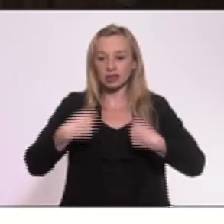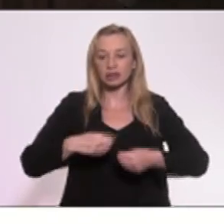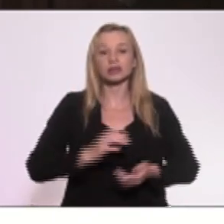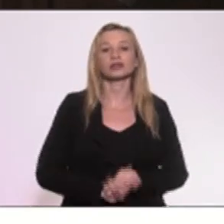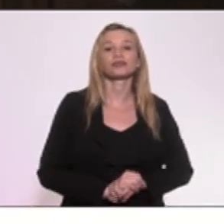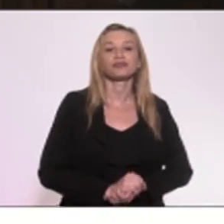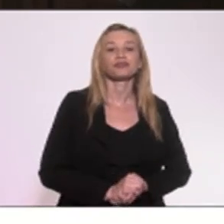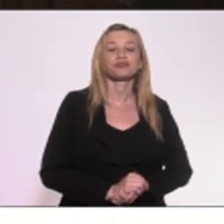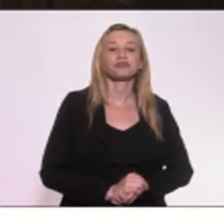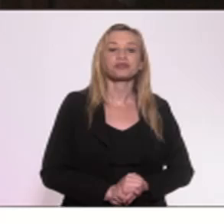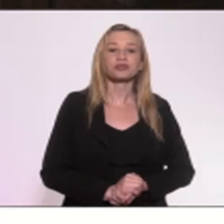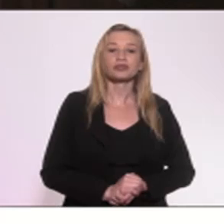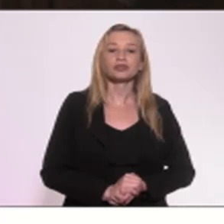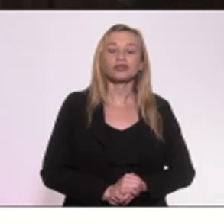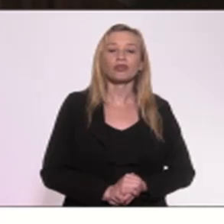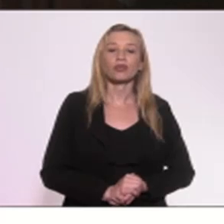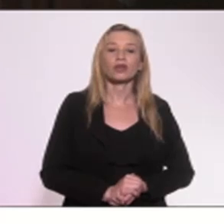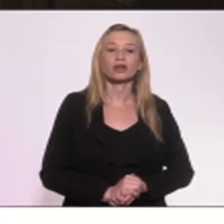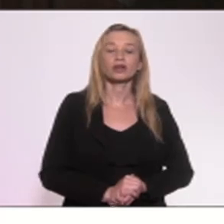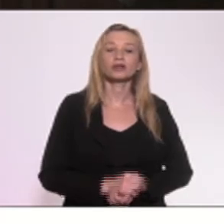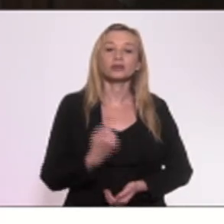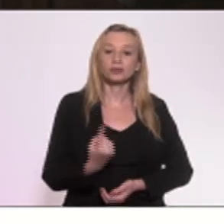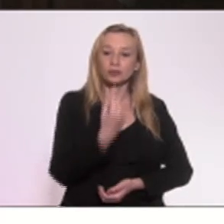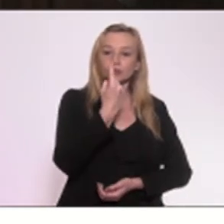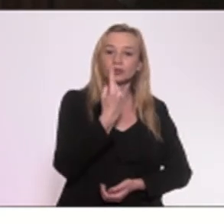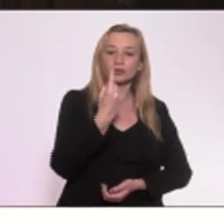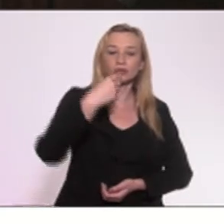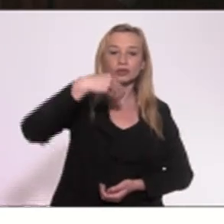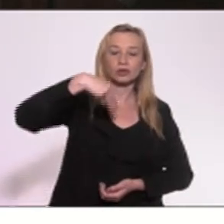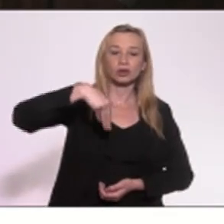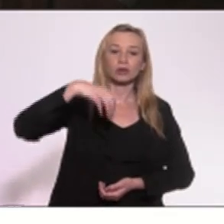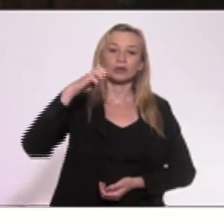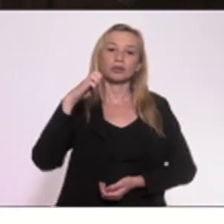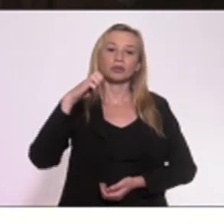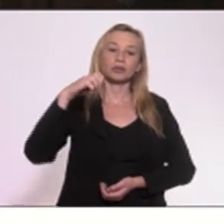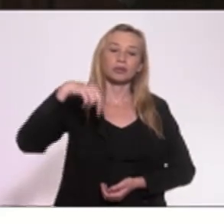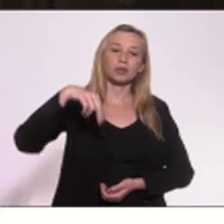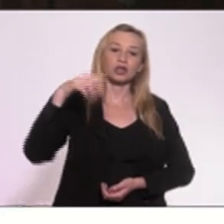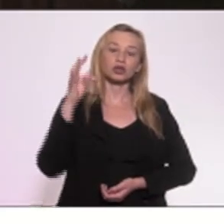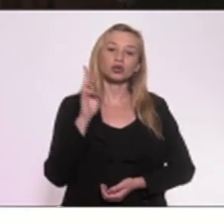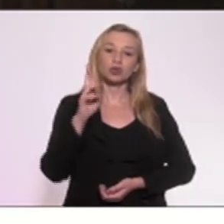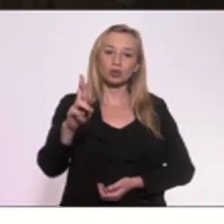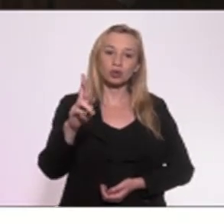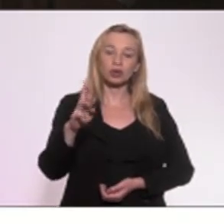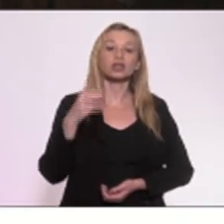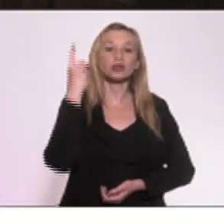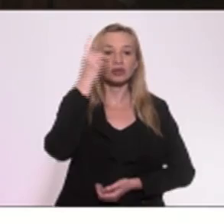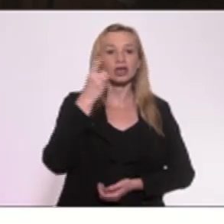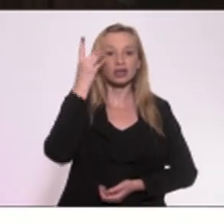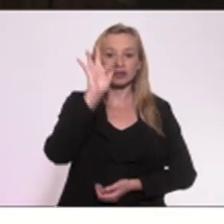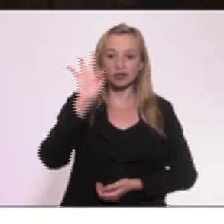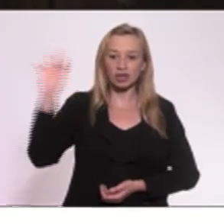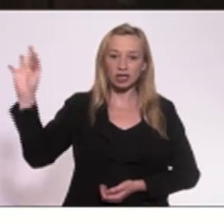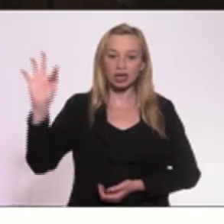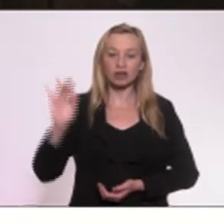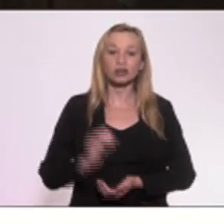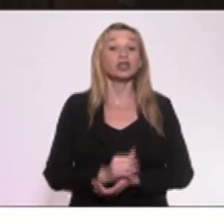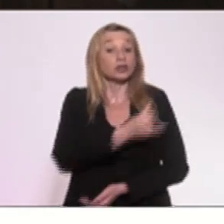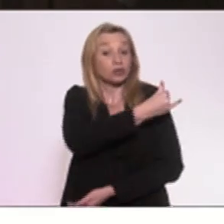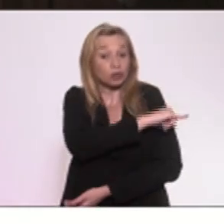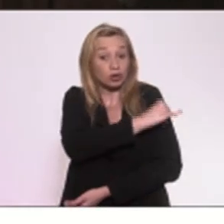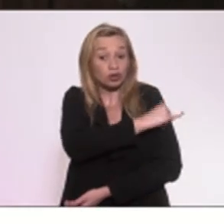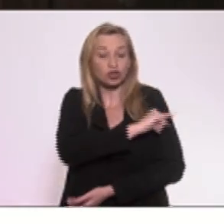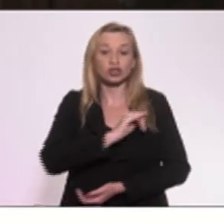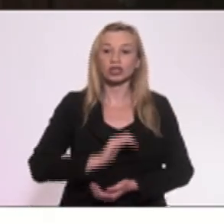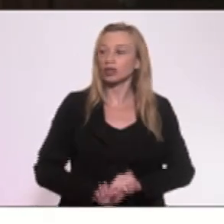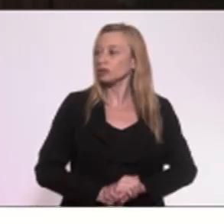E um dos mentores dessas reformas tem sido o deputado federal do Rio de